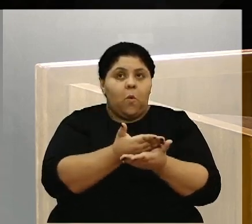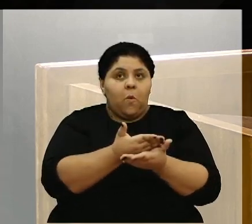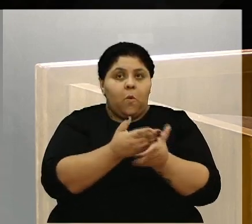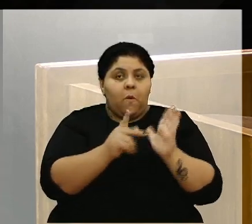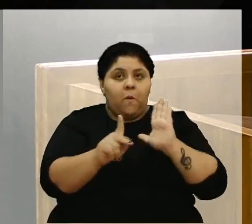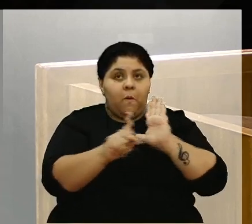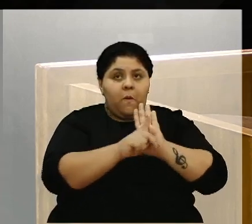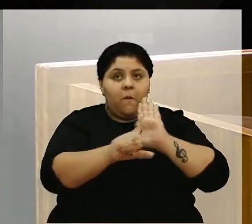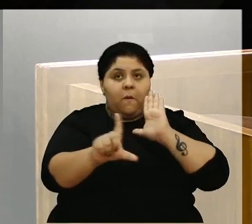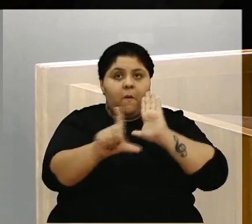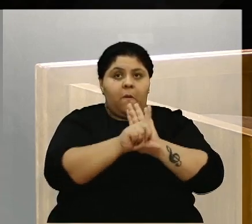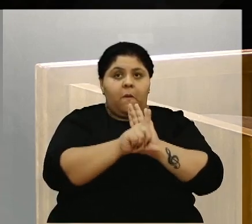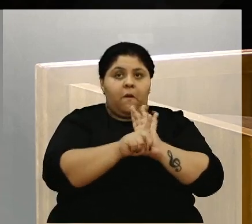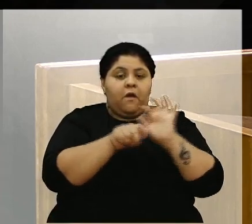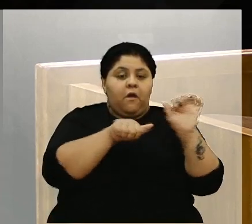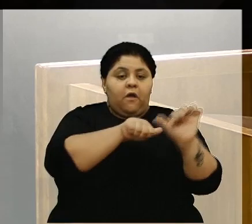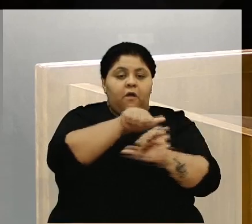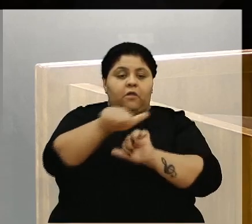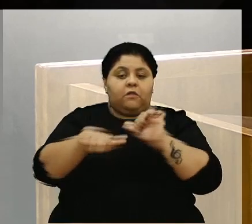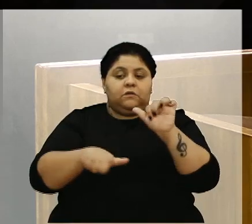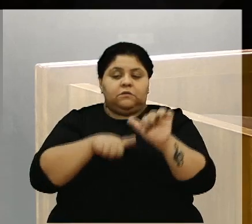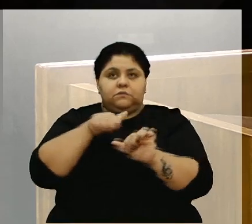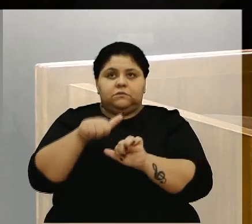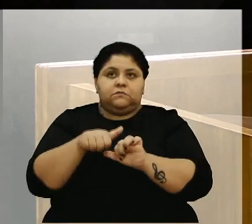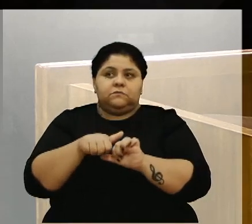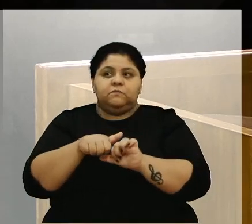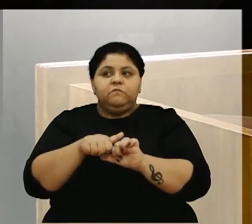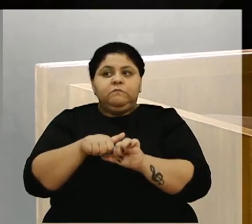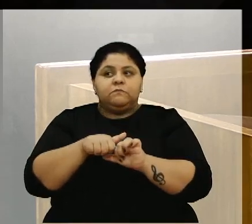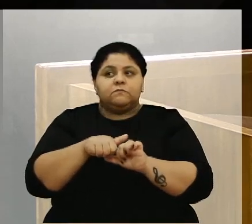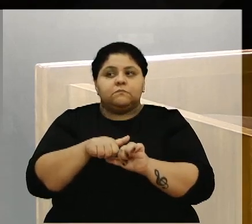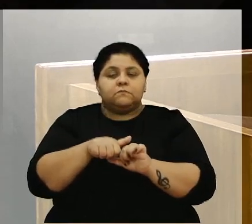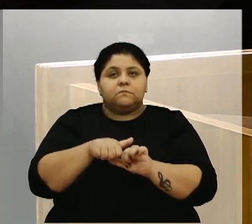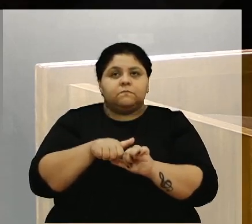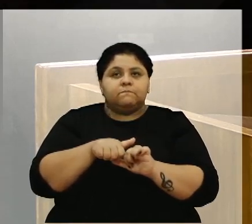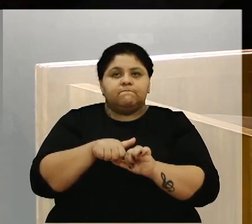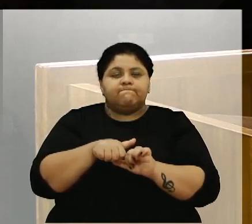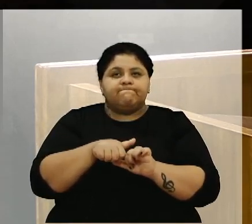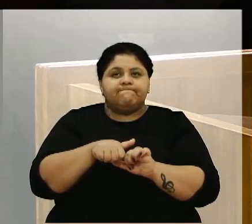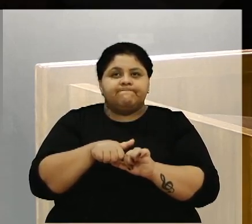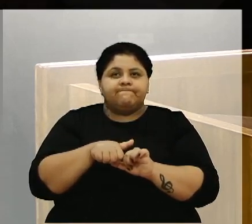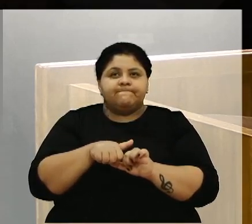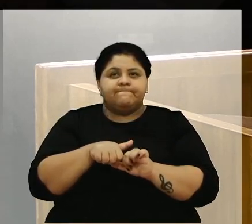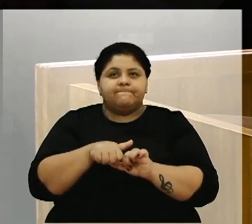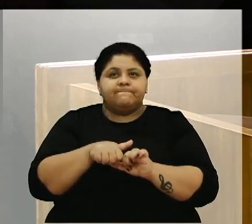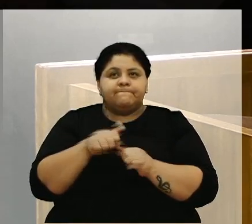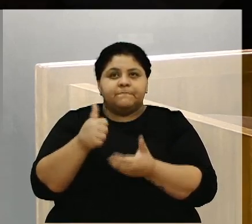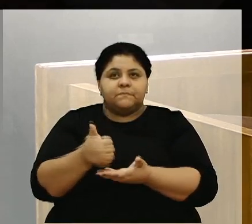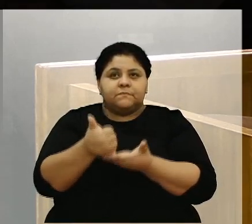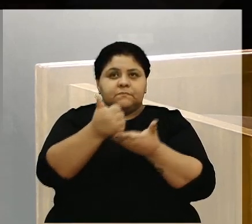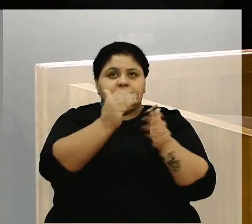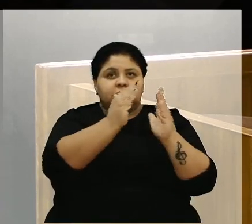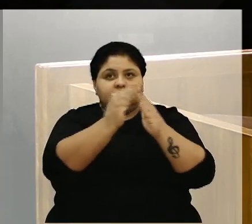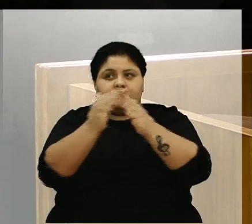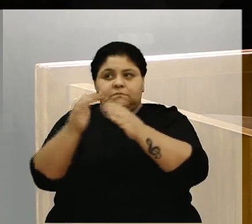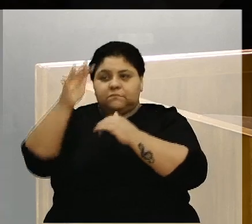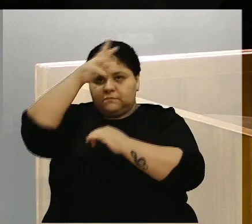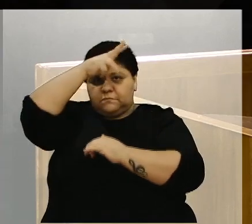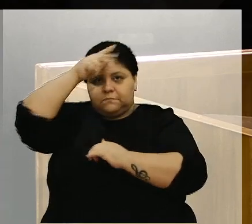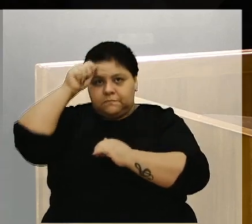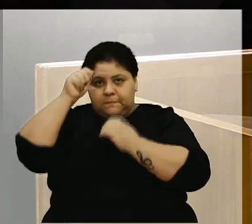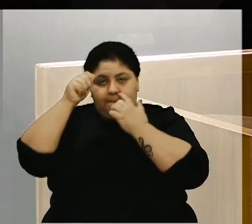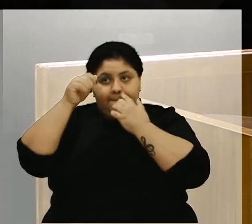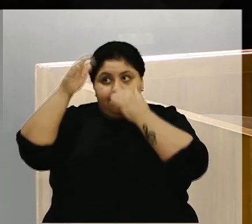projeto de lei que altera, que altera o auxílio moradia aqui do município. Explicar